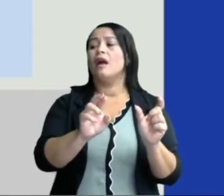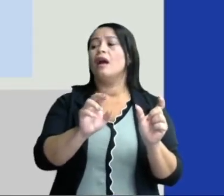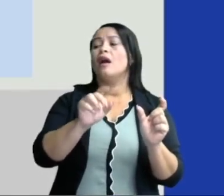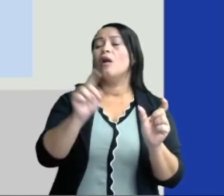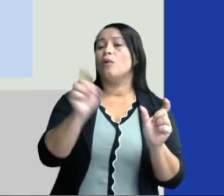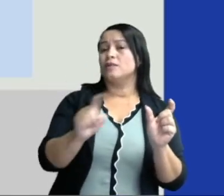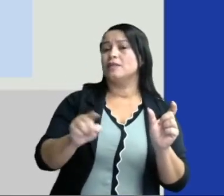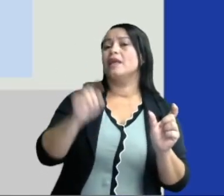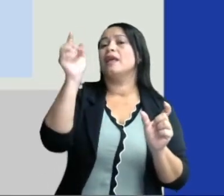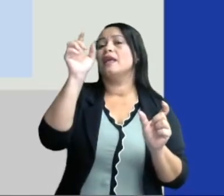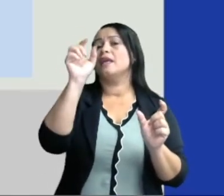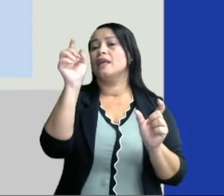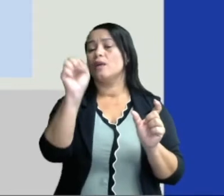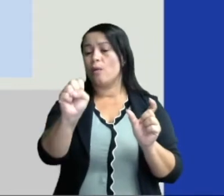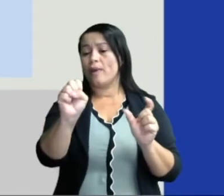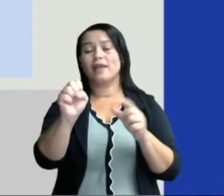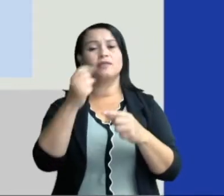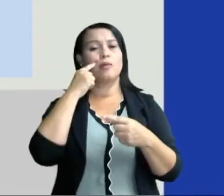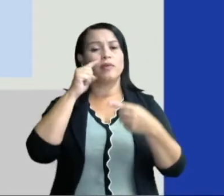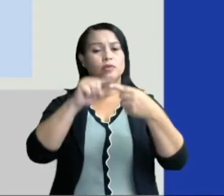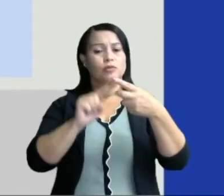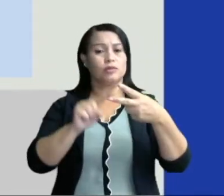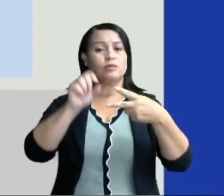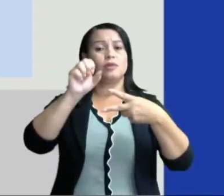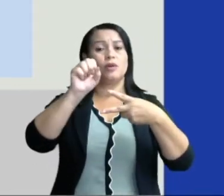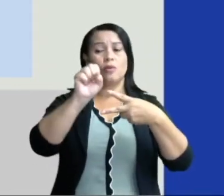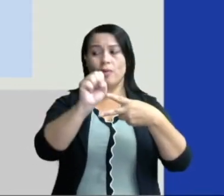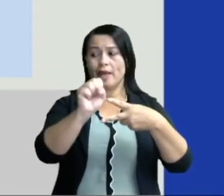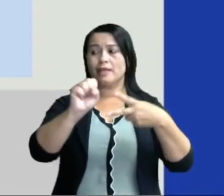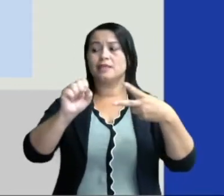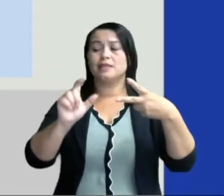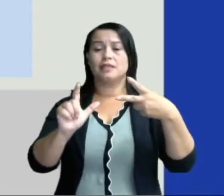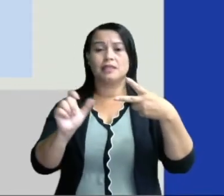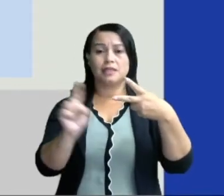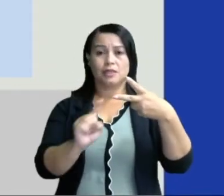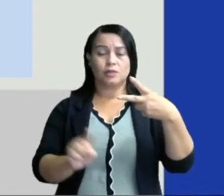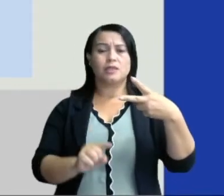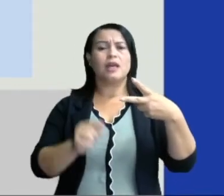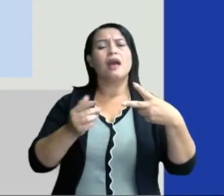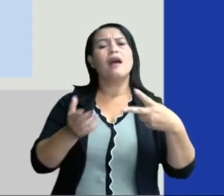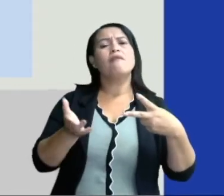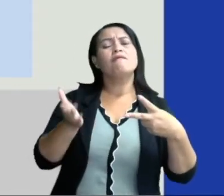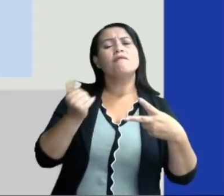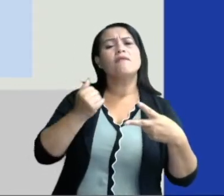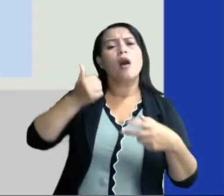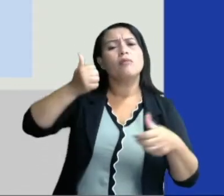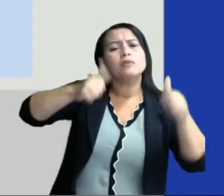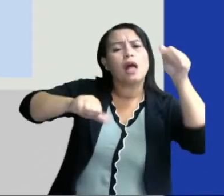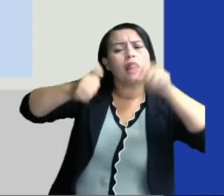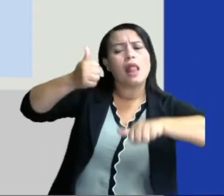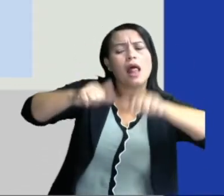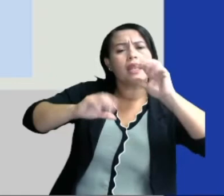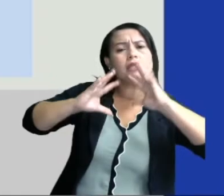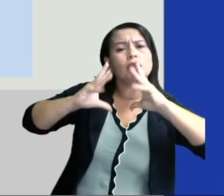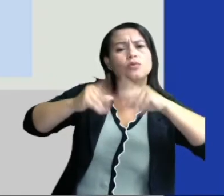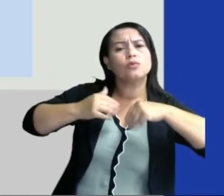com S. E aqui eu tenho duas frases. Vamos analisar tudo com muita